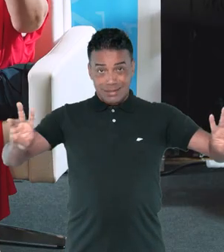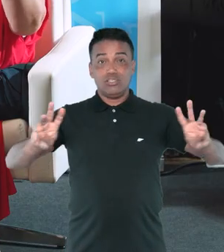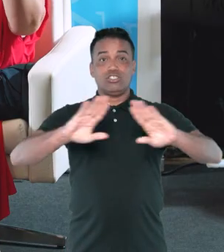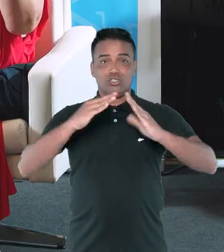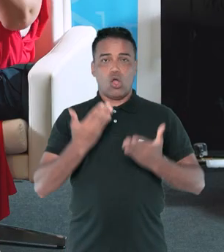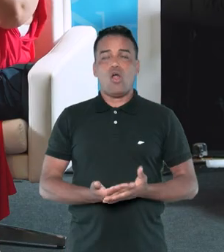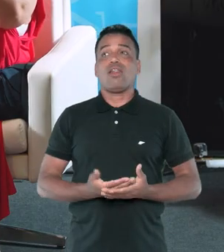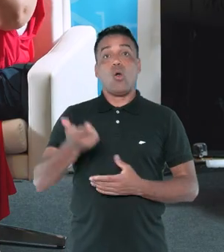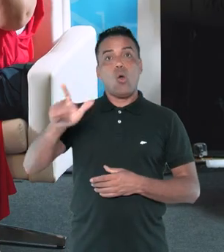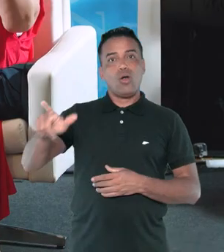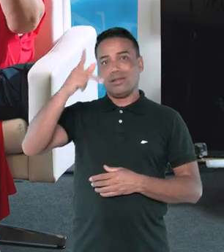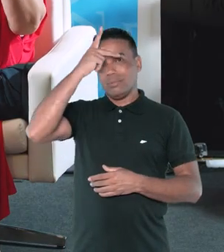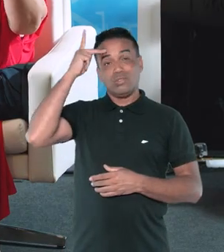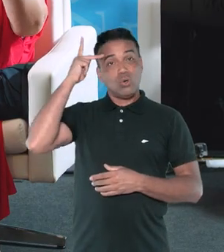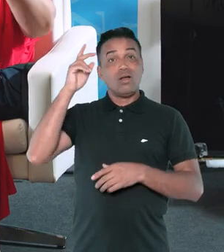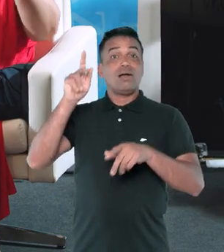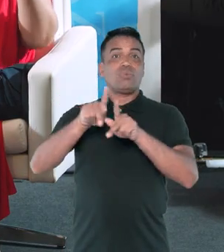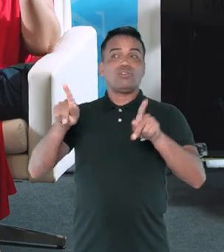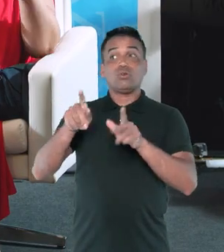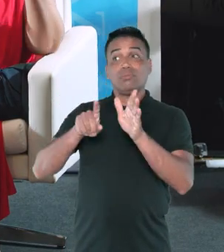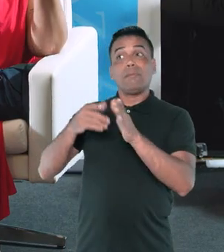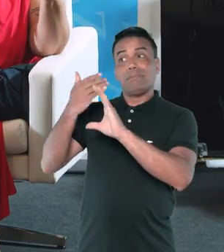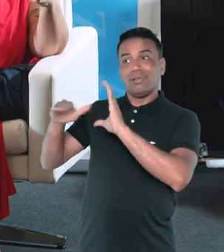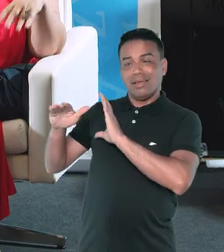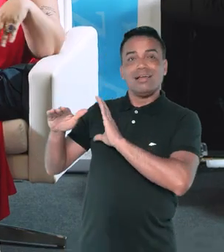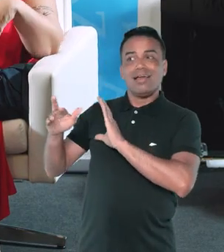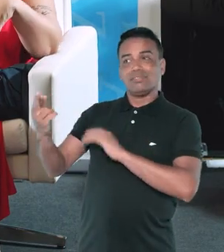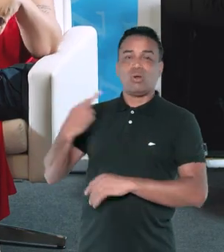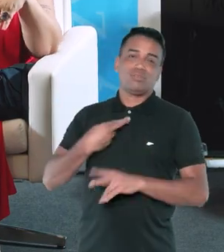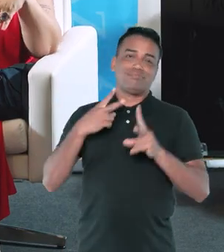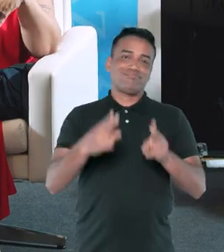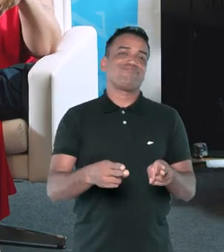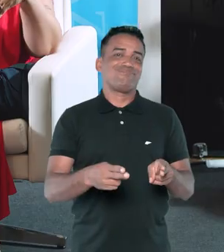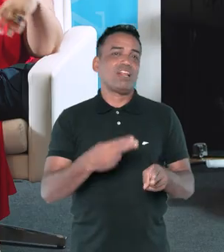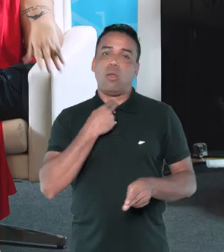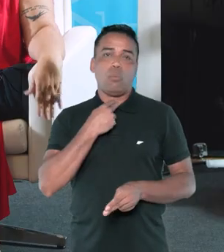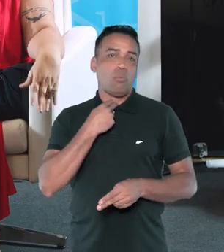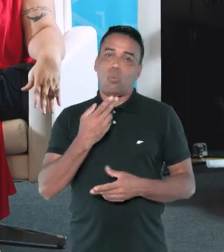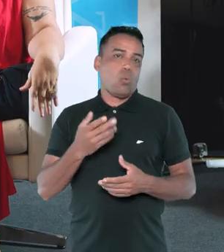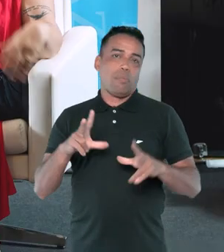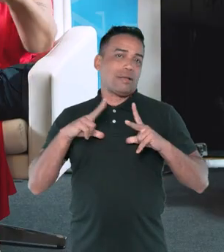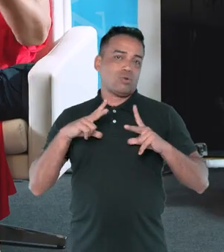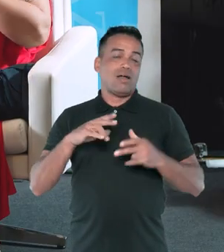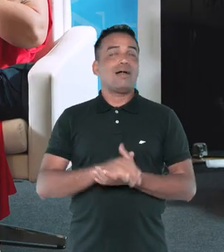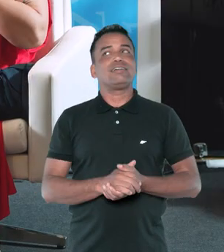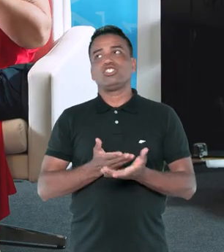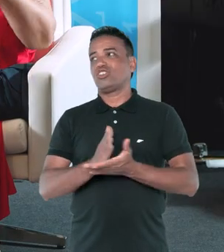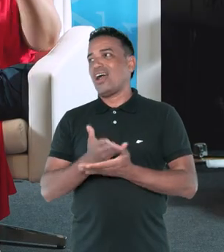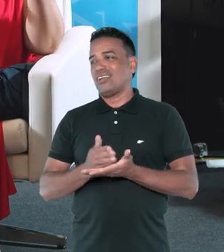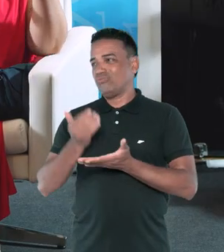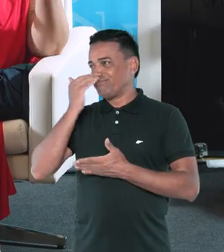eu olhei lá, tinha outra pessoa, outro professor. Aí eu mandei para esse outro professor, mesma resposta. Aí eu, esse cara é um chato. Aí mandei para